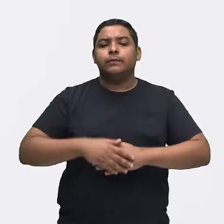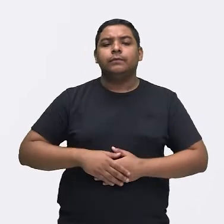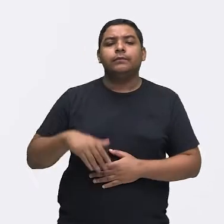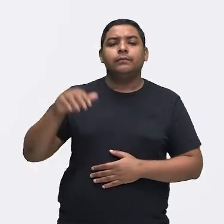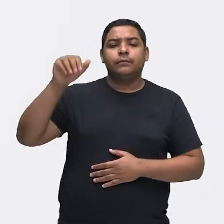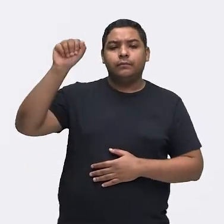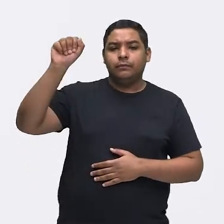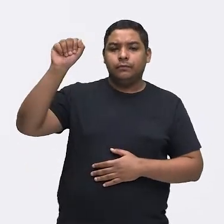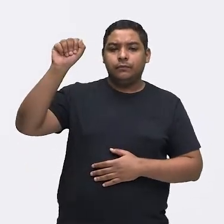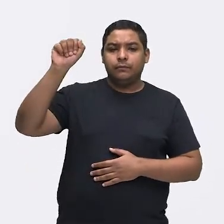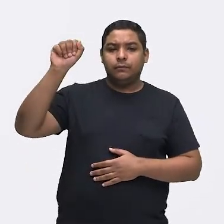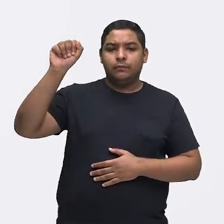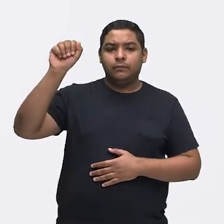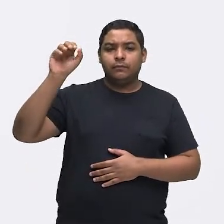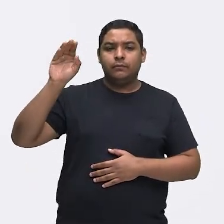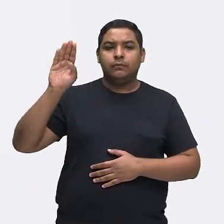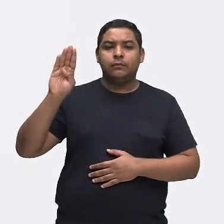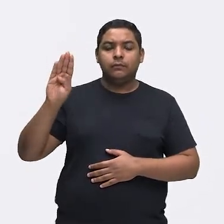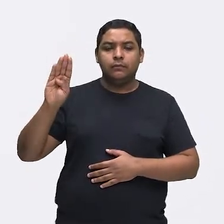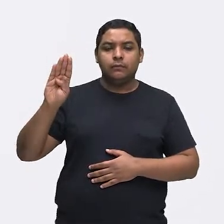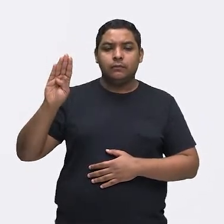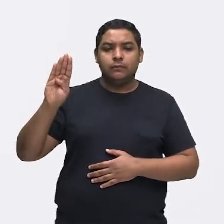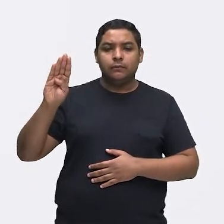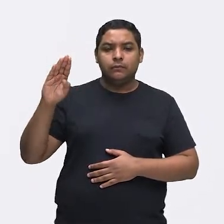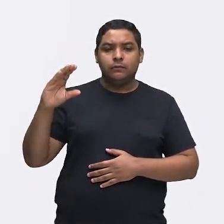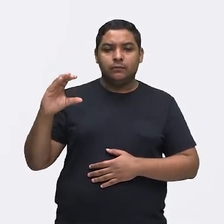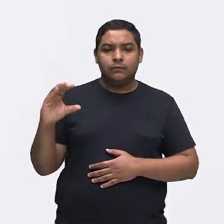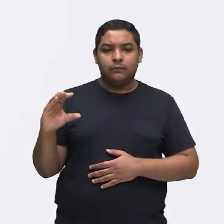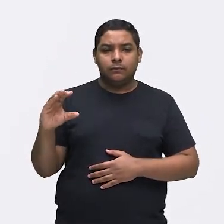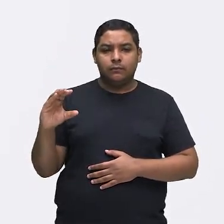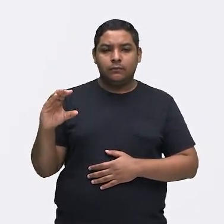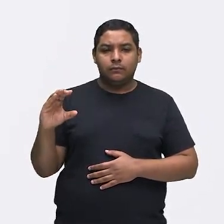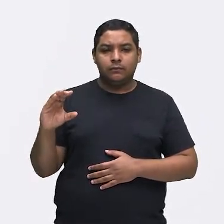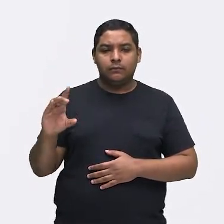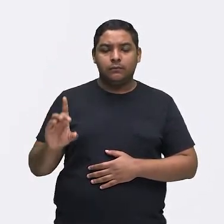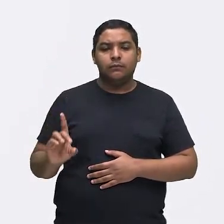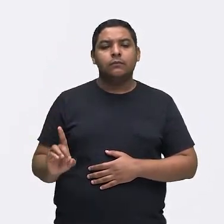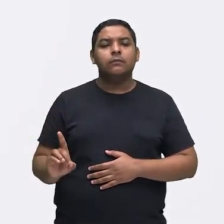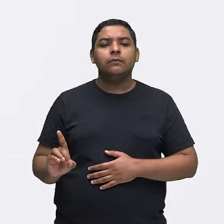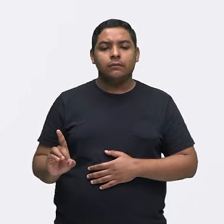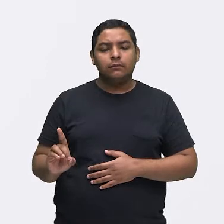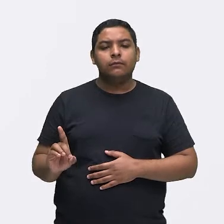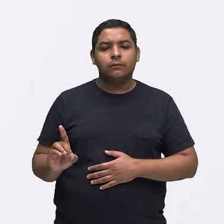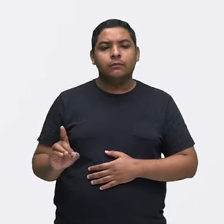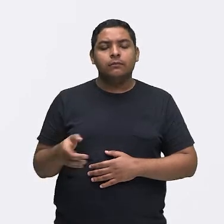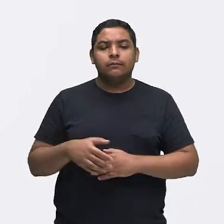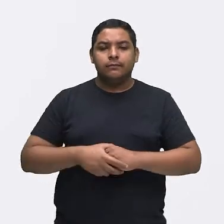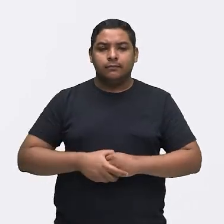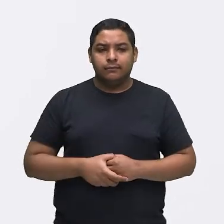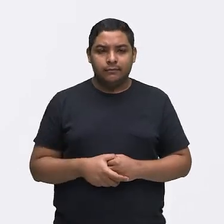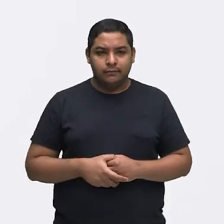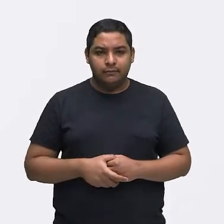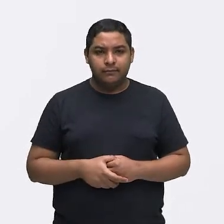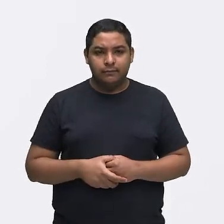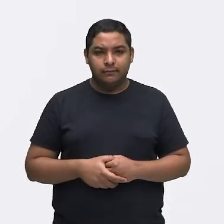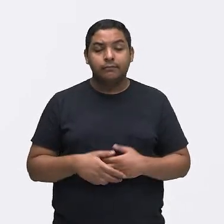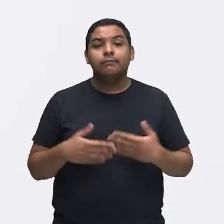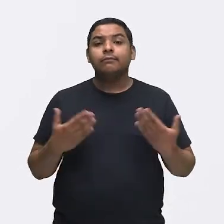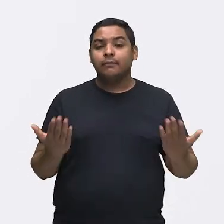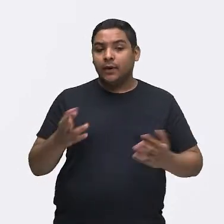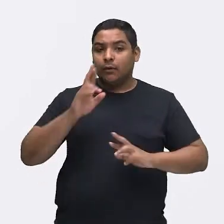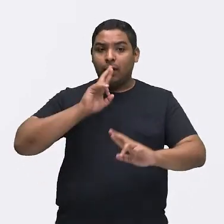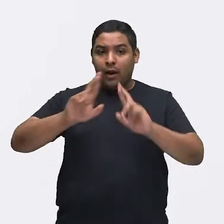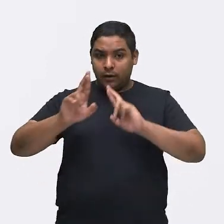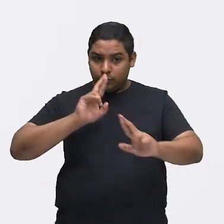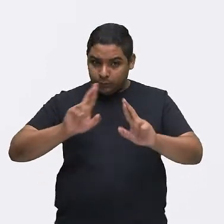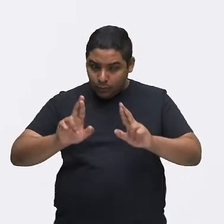A, pinceladas rápidas, B, pontilhismo, C, rachura ou D, grafismo. Então, responda